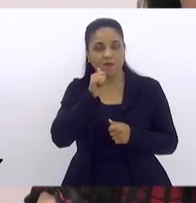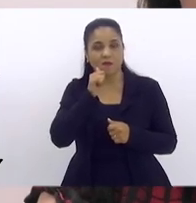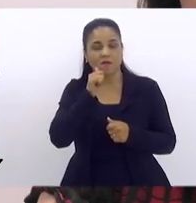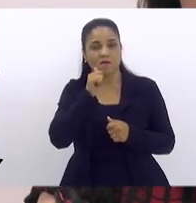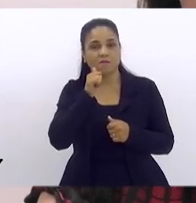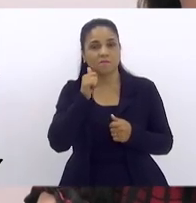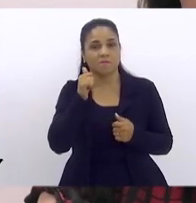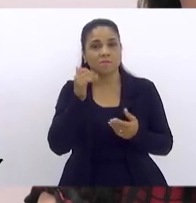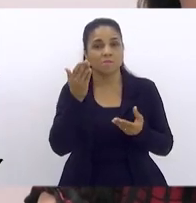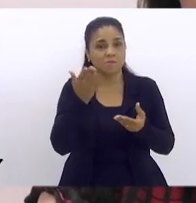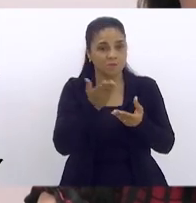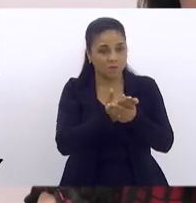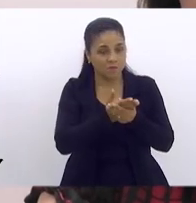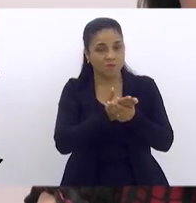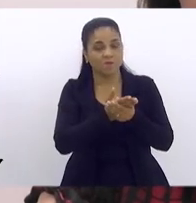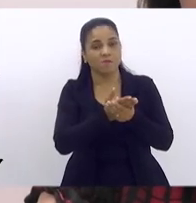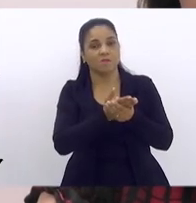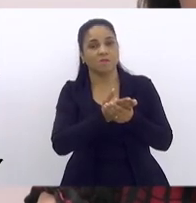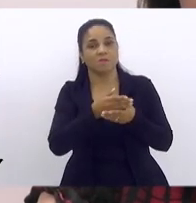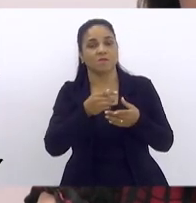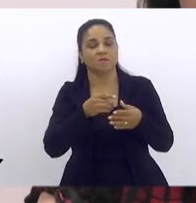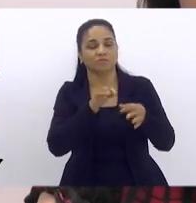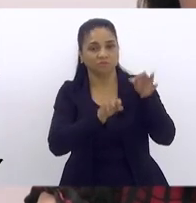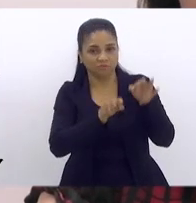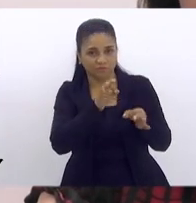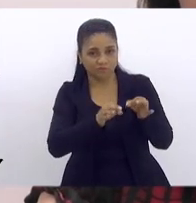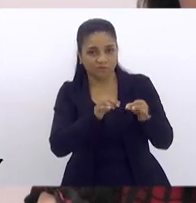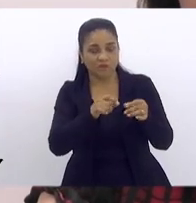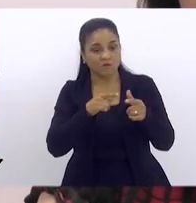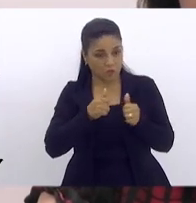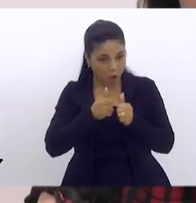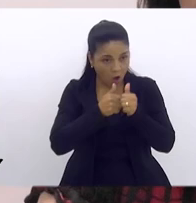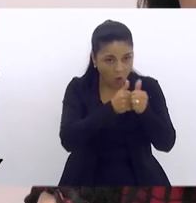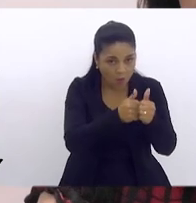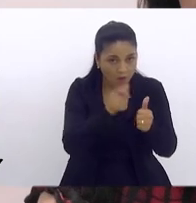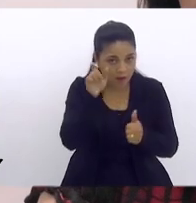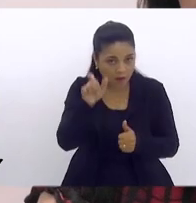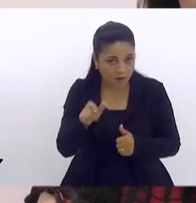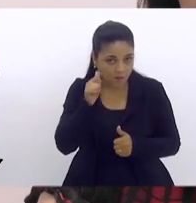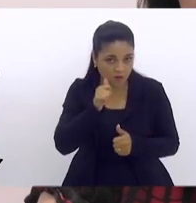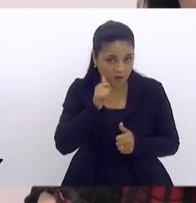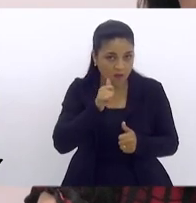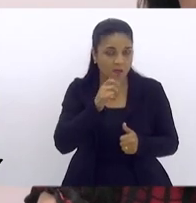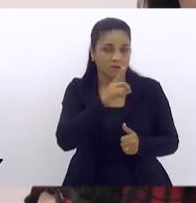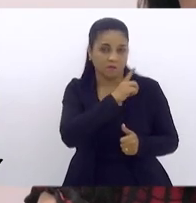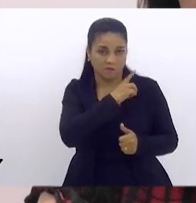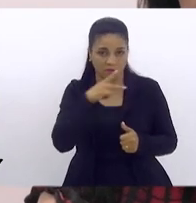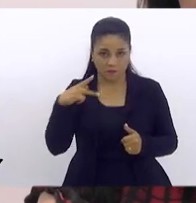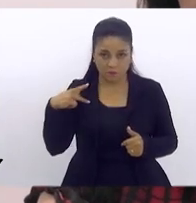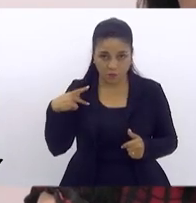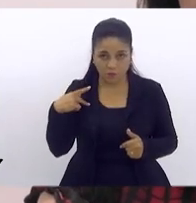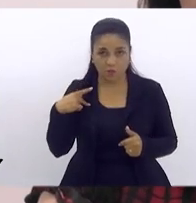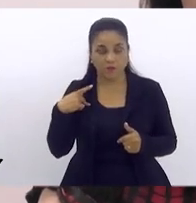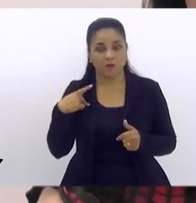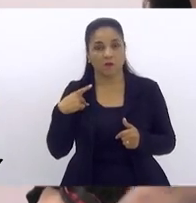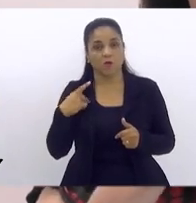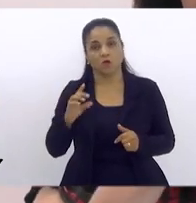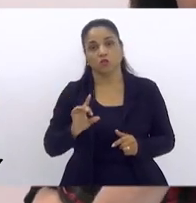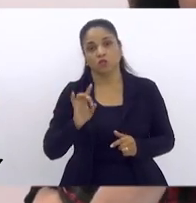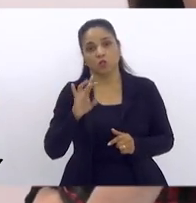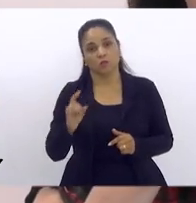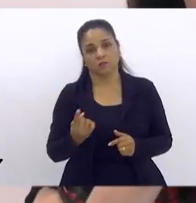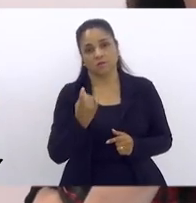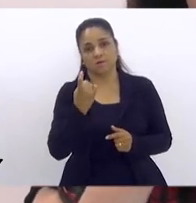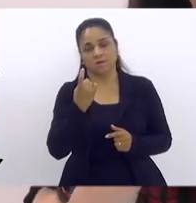dela todo ou depois que ela faz essa essa vai com vocês da entrada faz tudo que tem que fazer ela fica sozinha depois